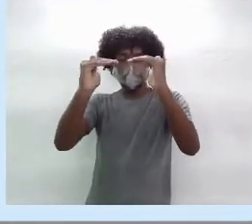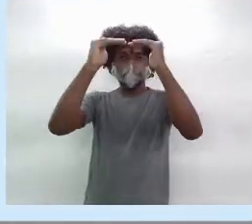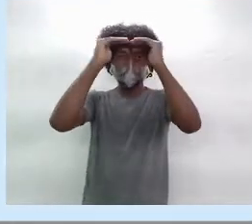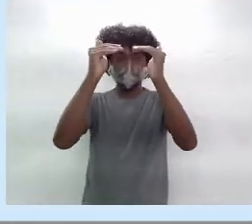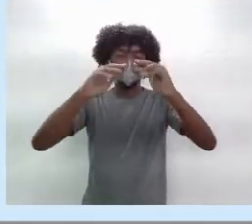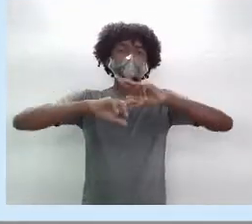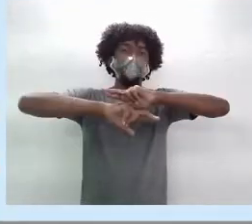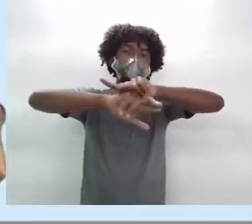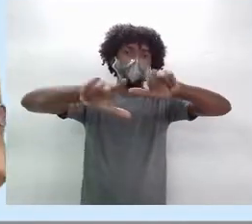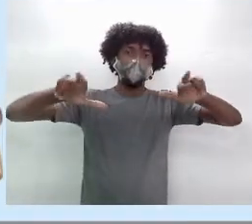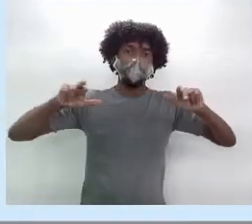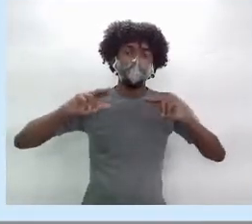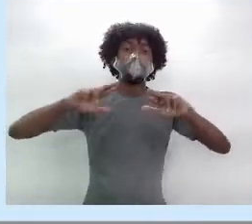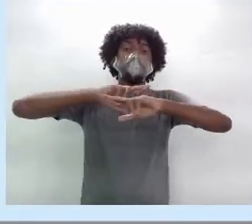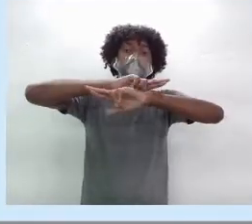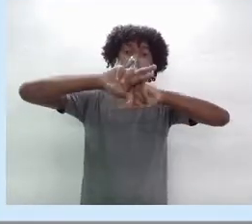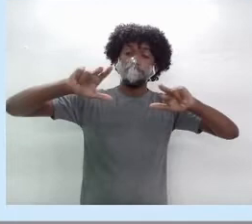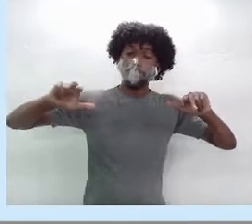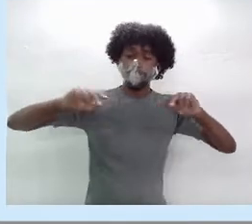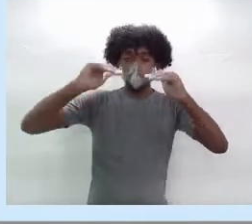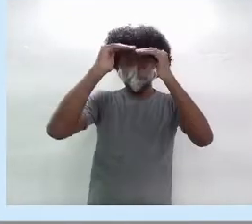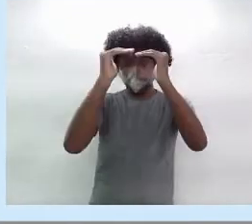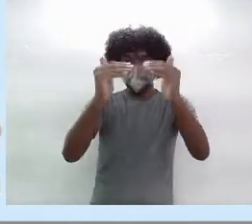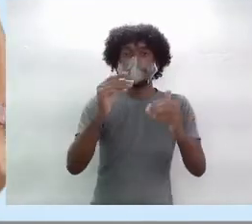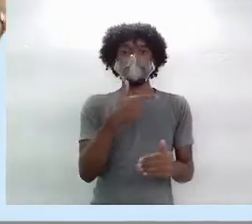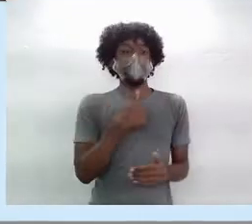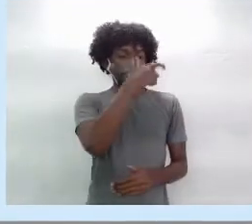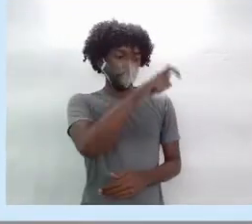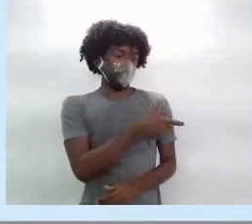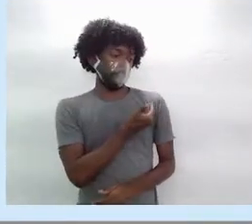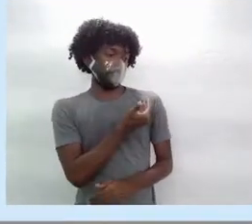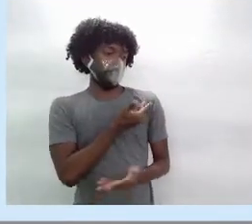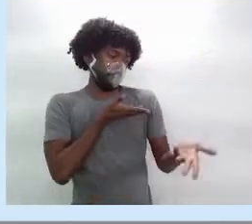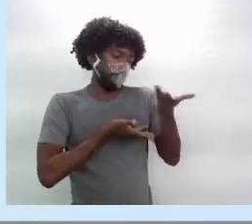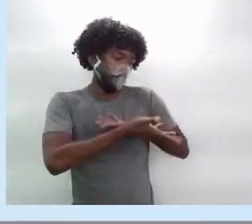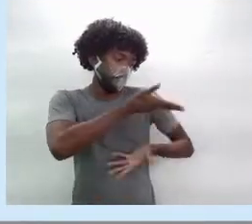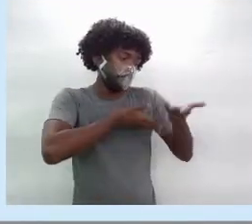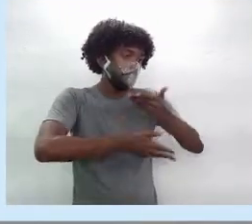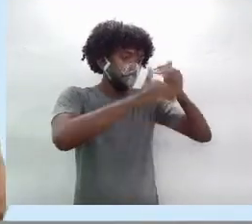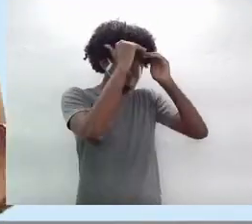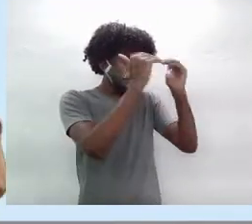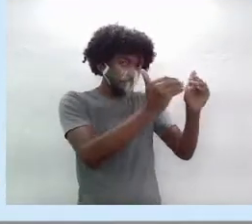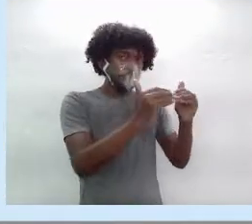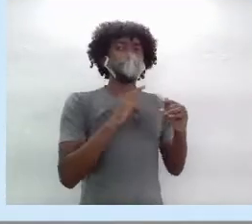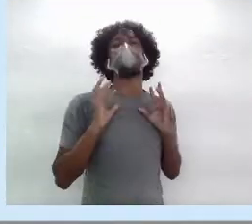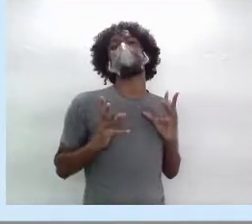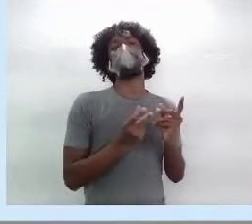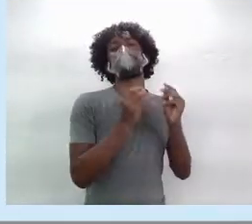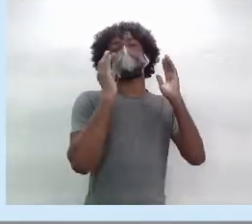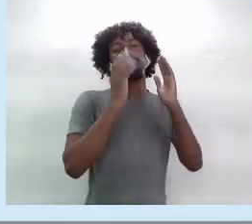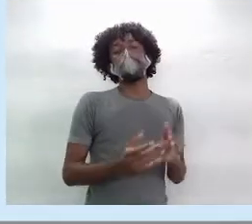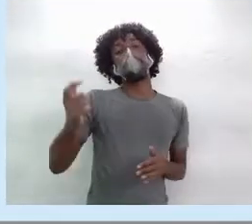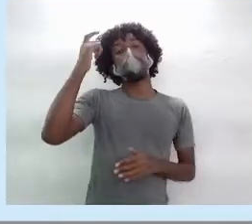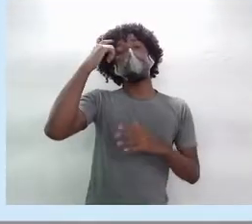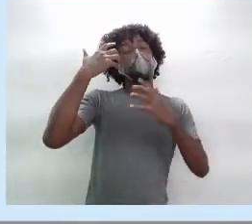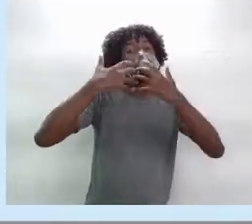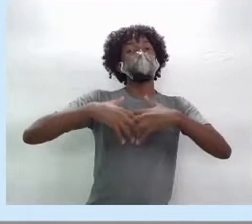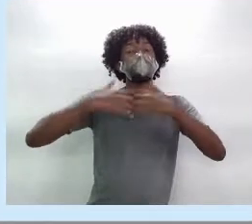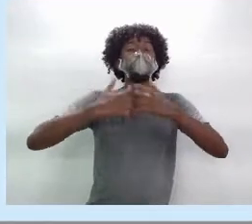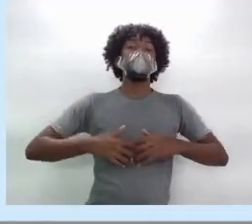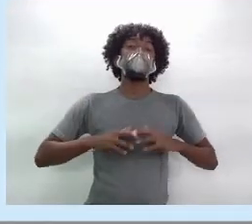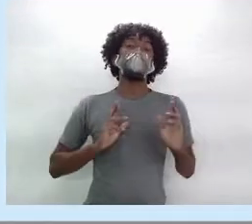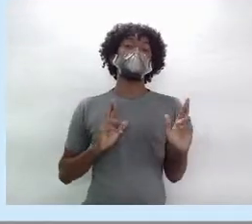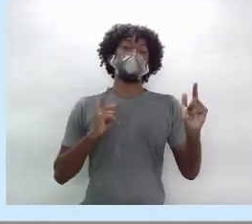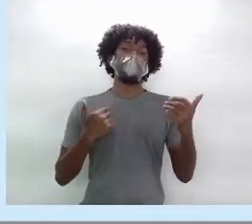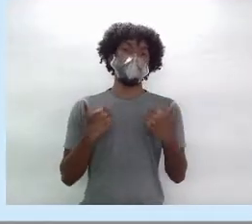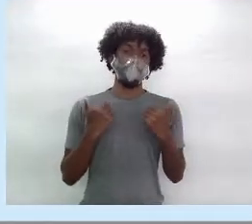à diferença, o respeito ao meu colega, o respeito ao indivíduo, aquele que pensa diferente de mim. Então